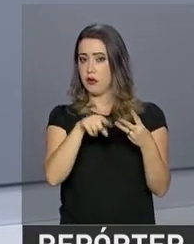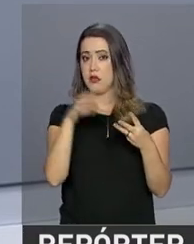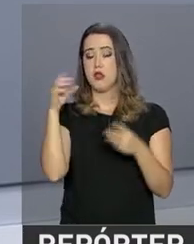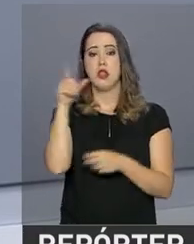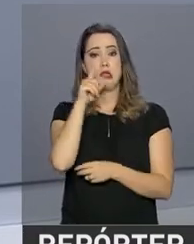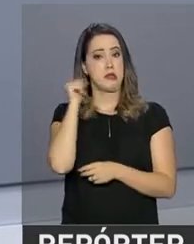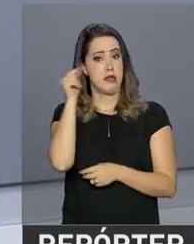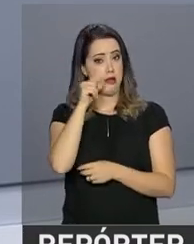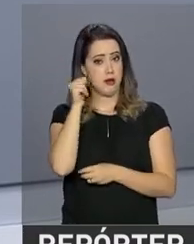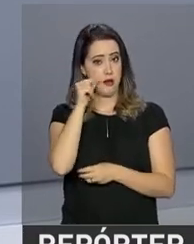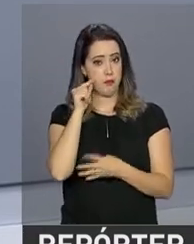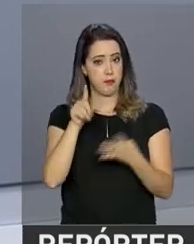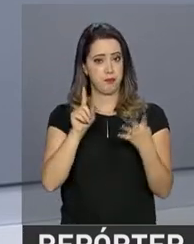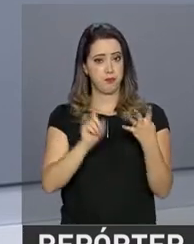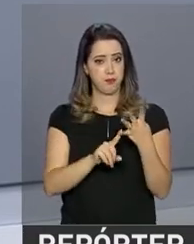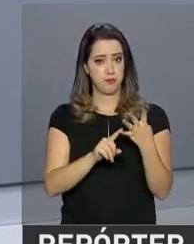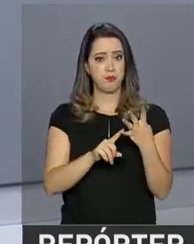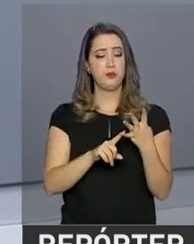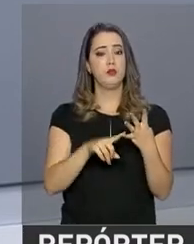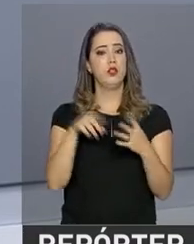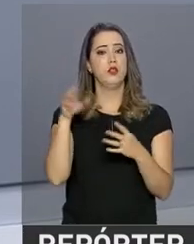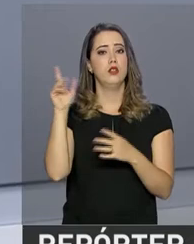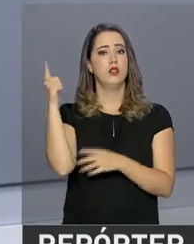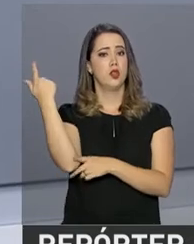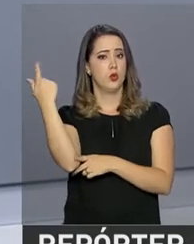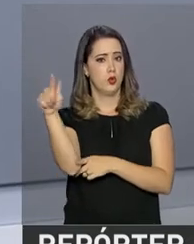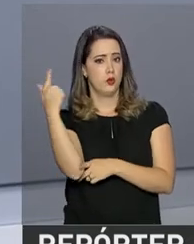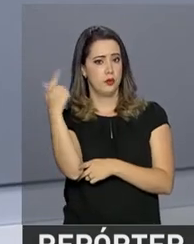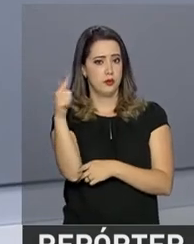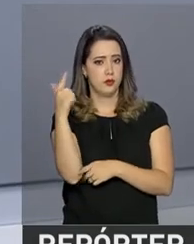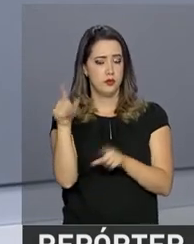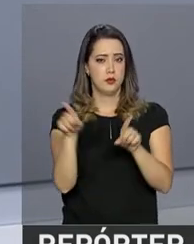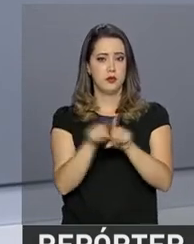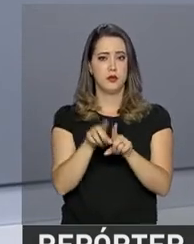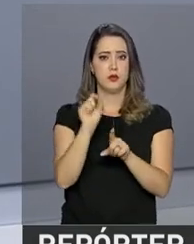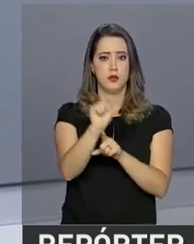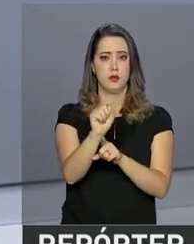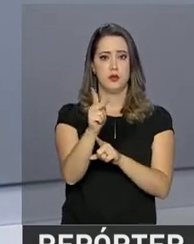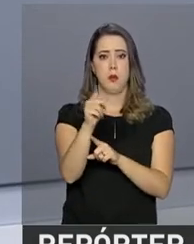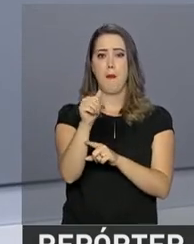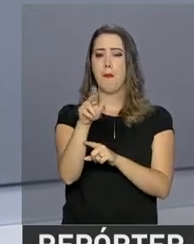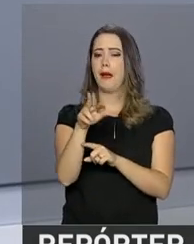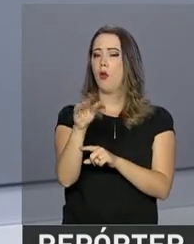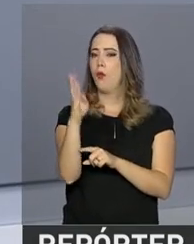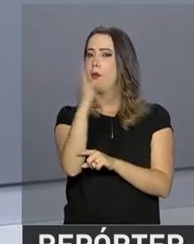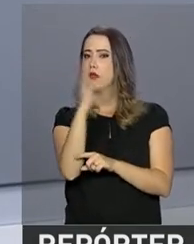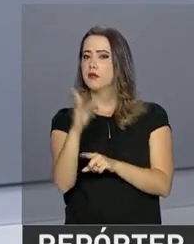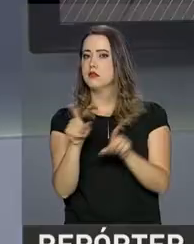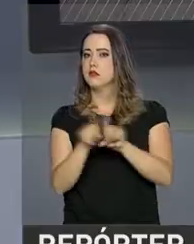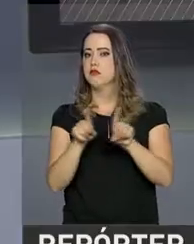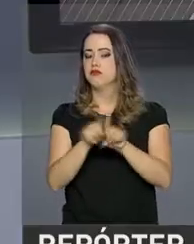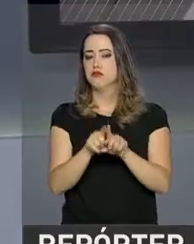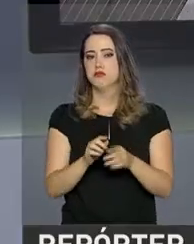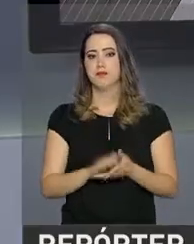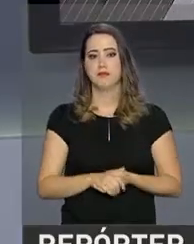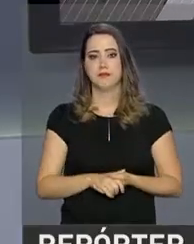de jericoacoara do caparaó da chapada dos veadeiros e o parque nacional do pau brasil